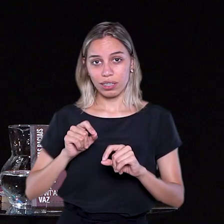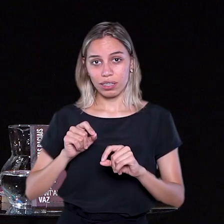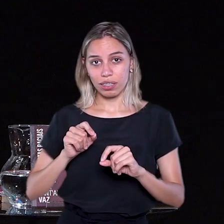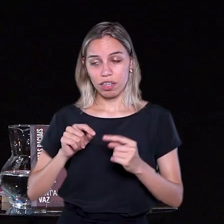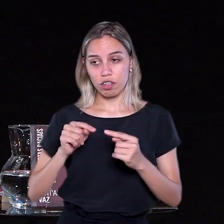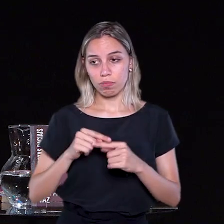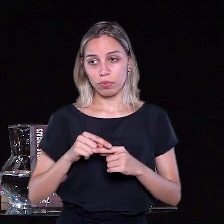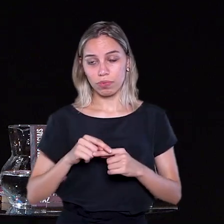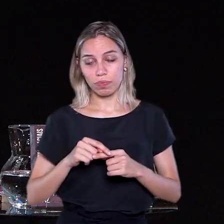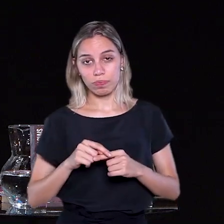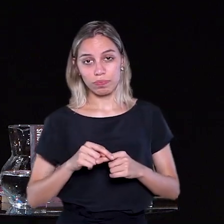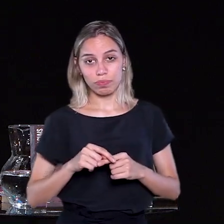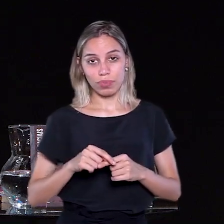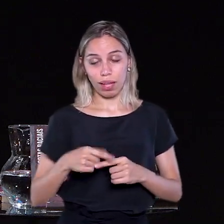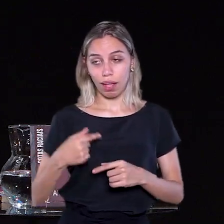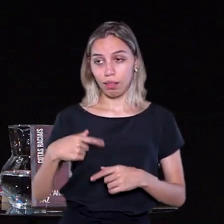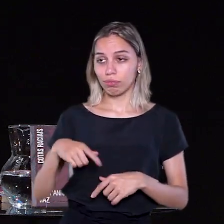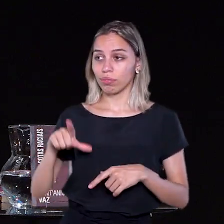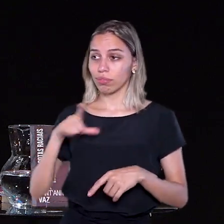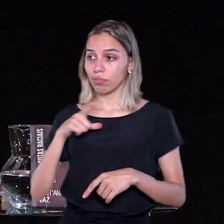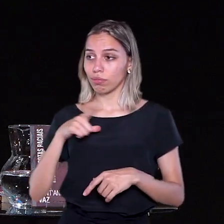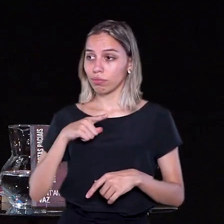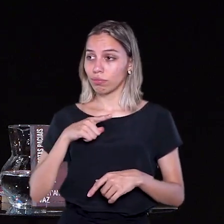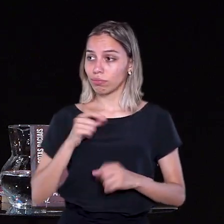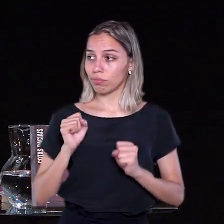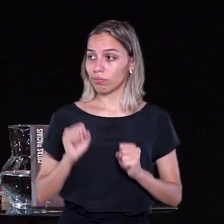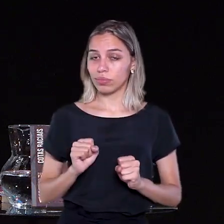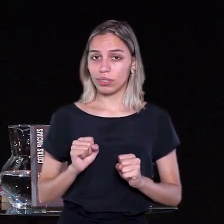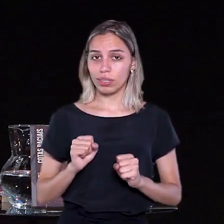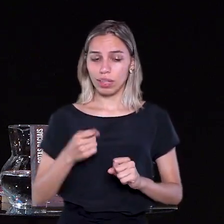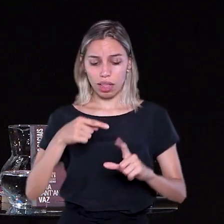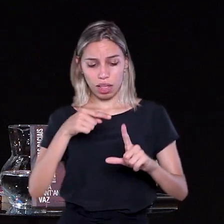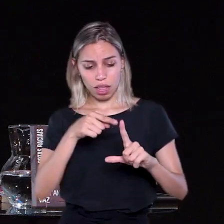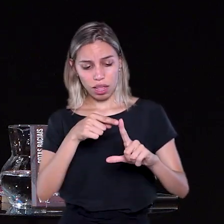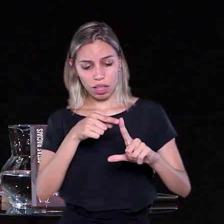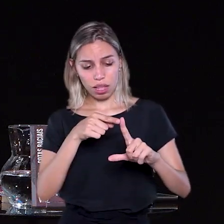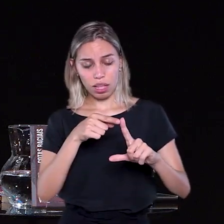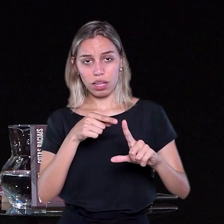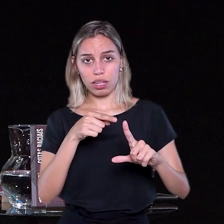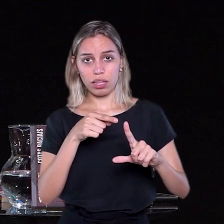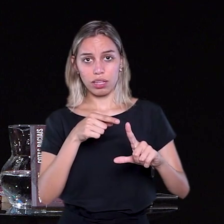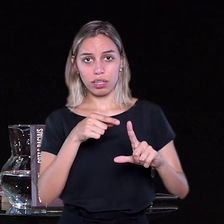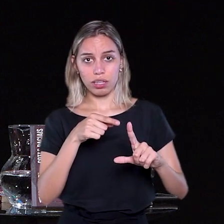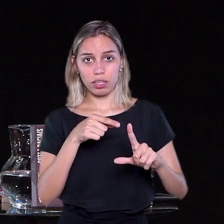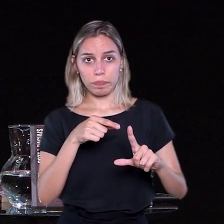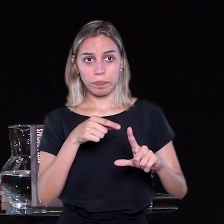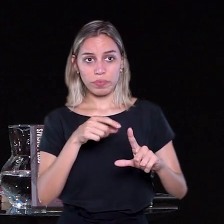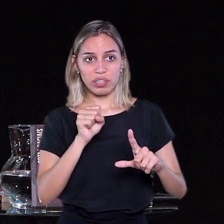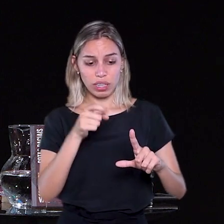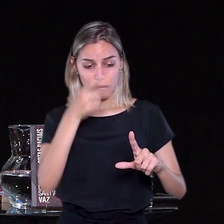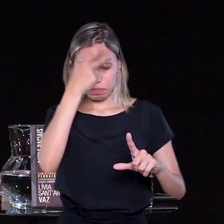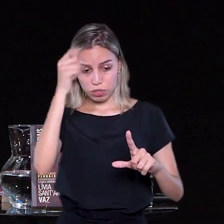de privilégio, para que essa pessoa estivesse nesse lugar. Né? E aí, se essa